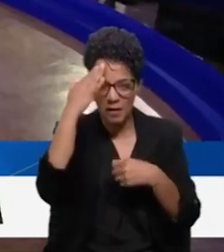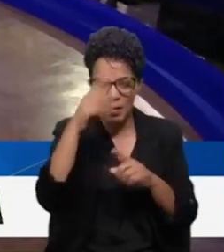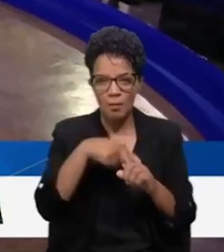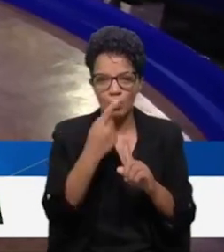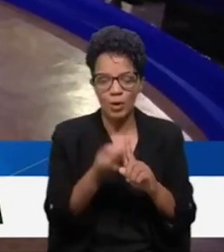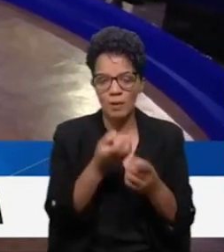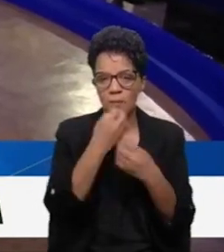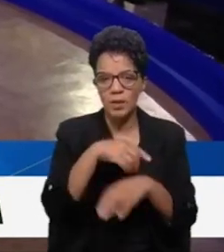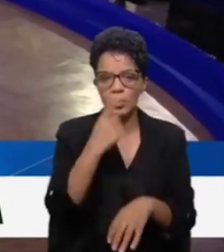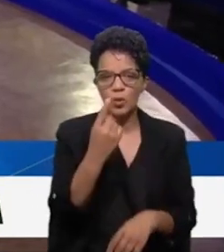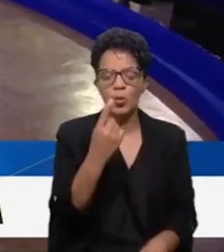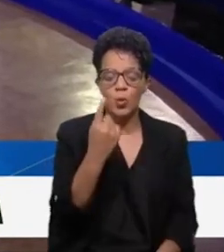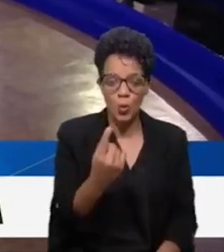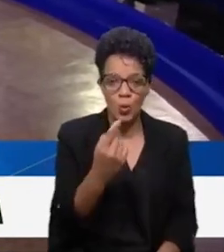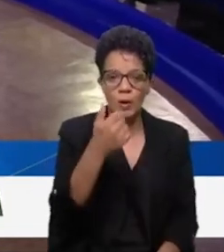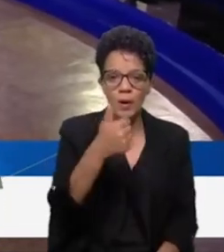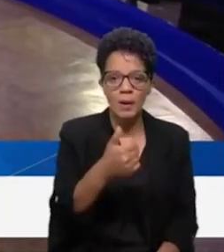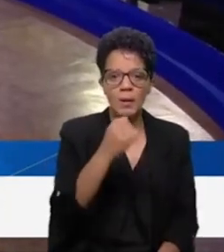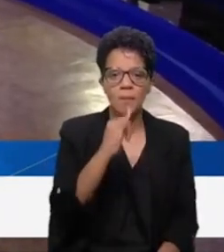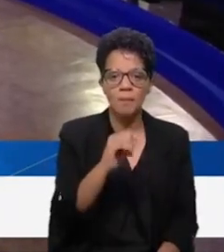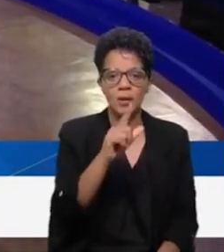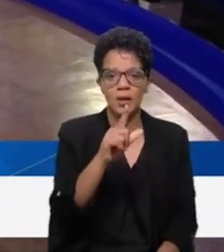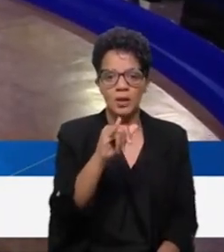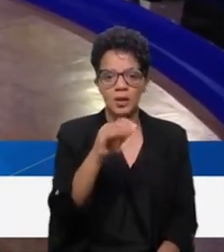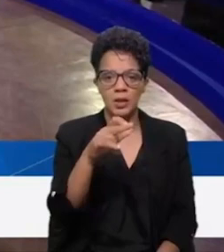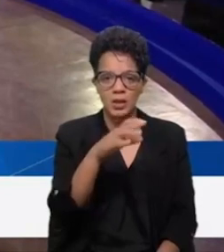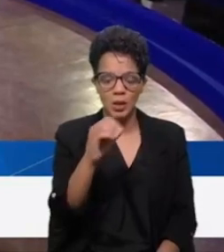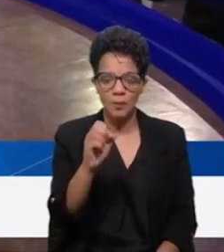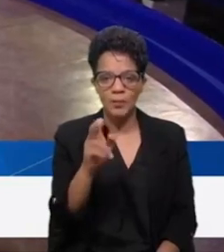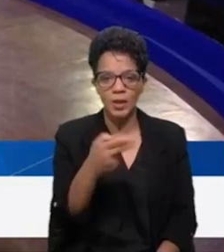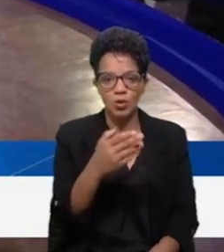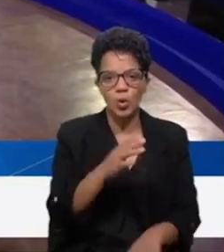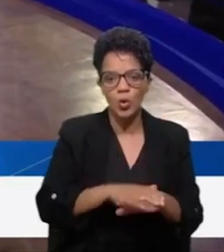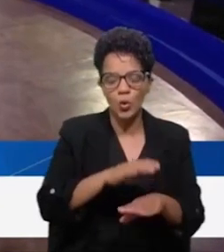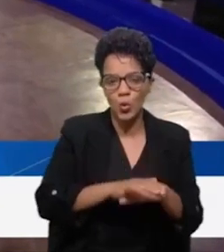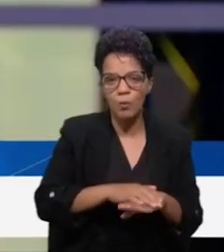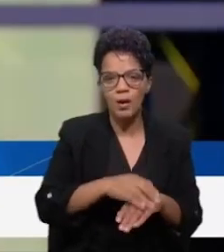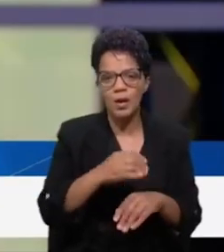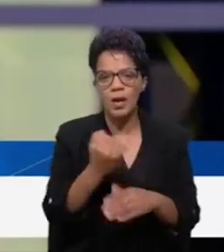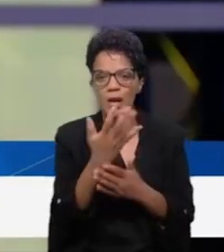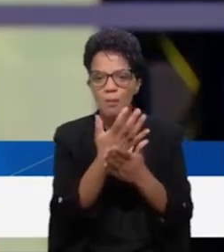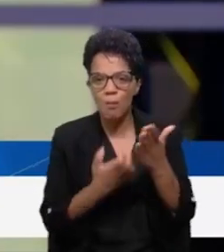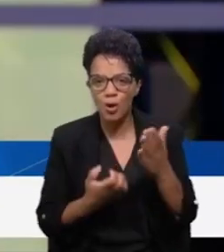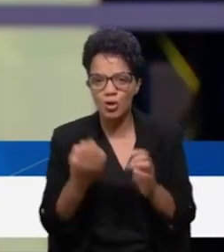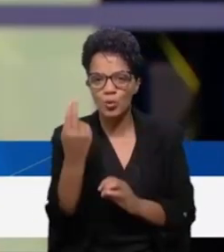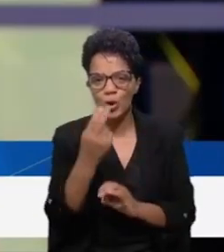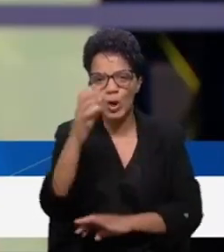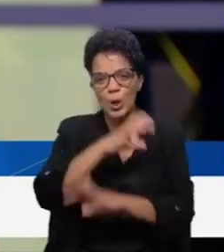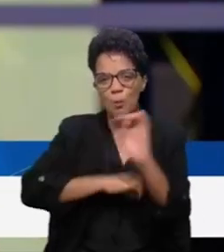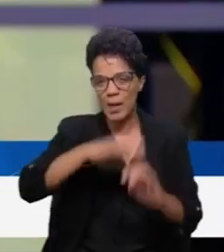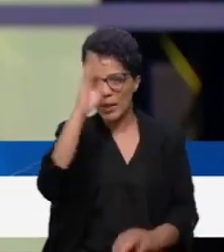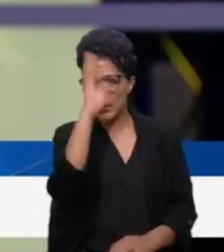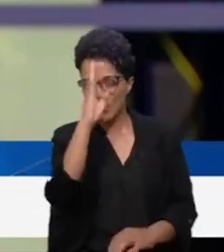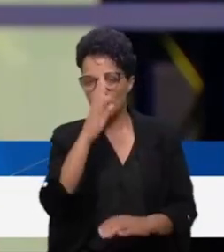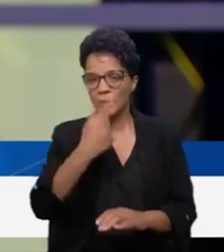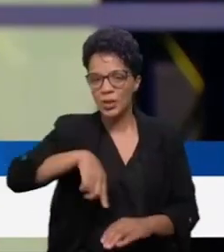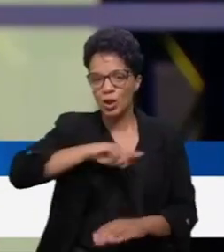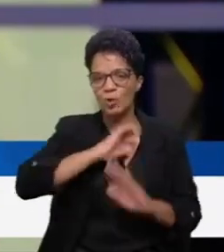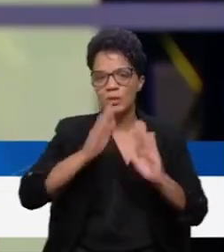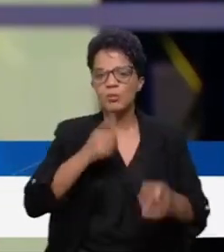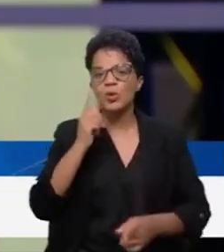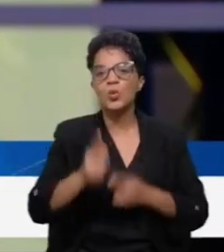perde-se 1 bilhão, não são 1 mil milhões, é 1 bilhão de euros em elisão e evasão fiscal na União Europeia. Portanto, nós precisamos, ponto 1, de